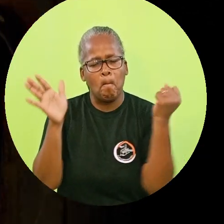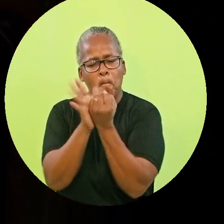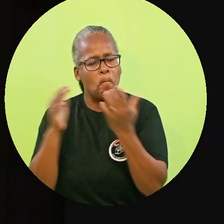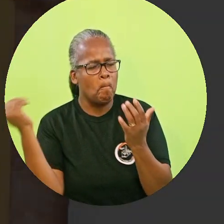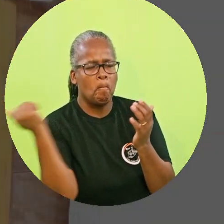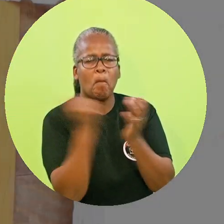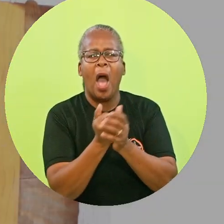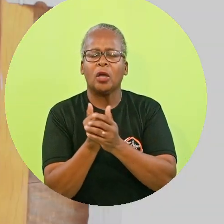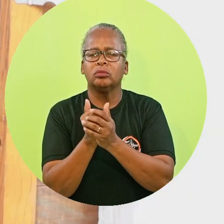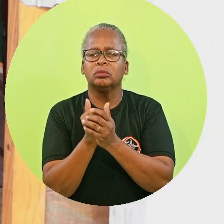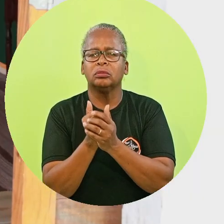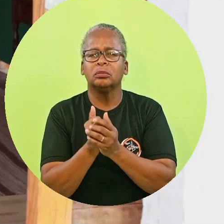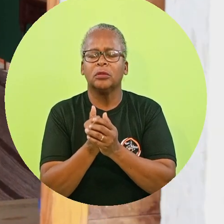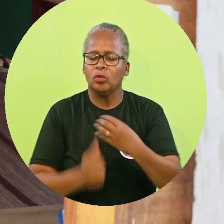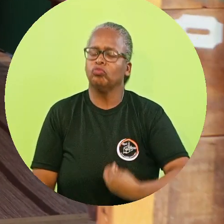de existir.